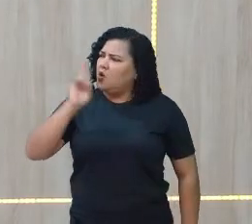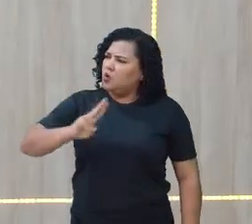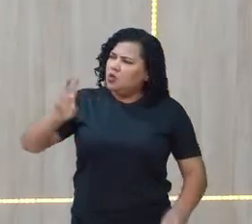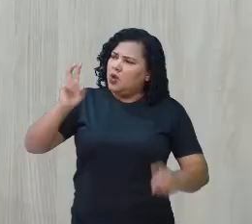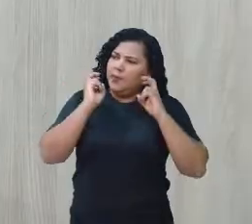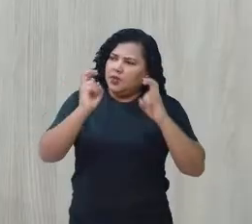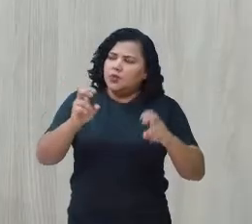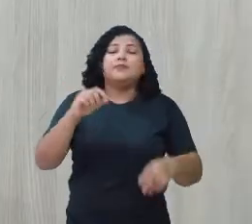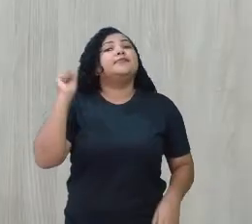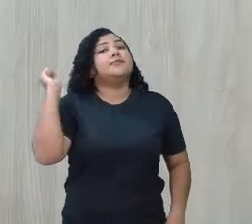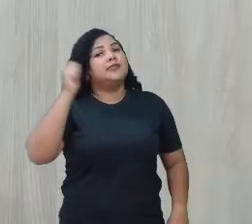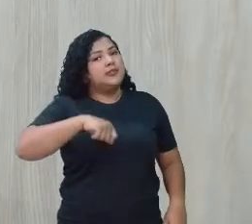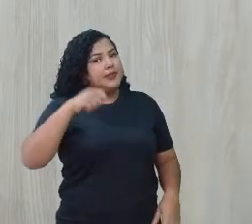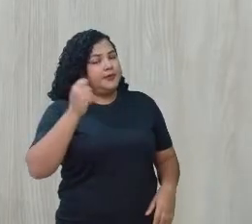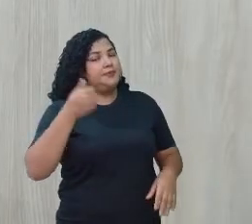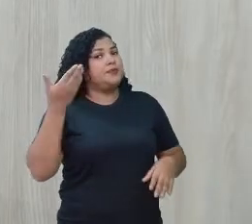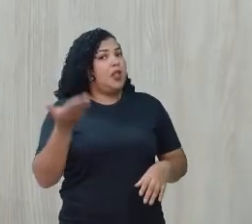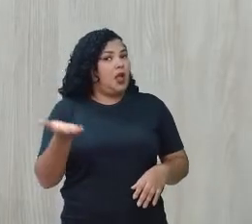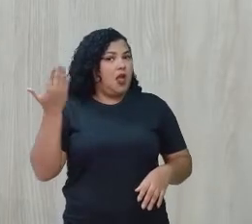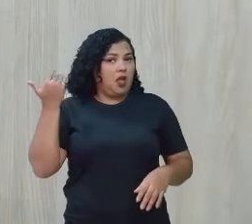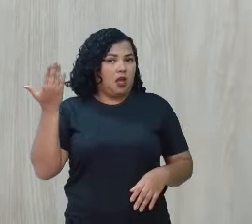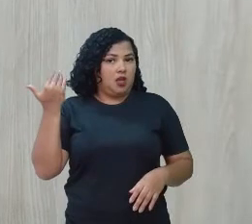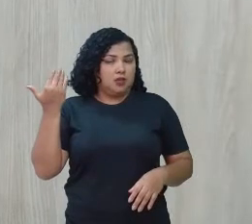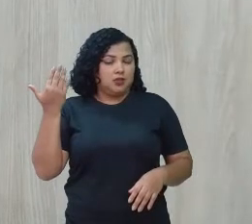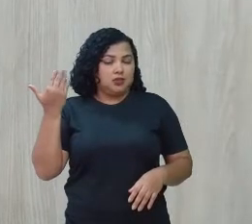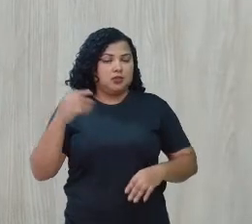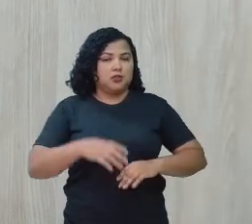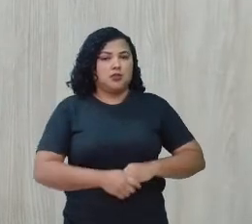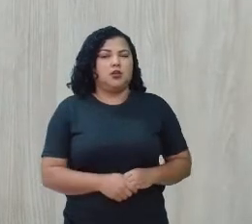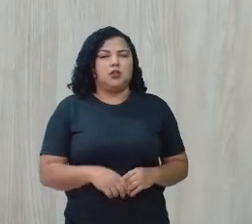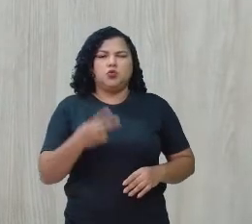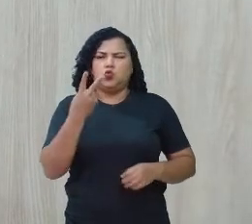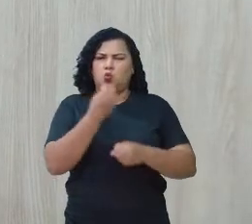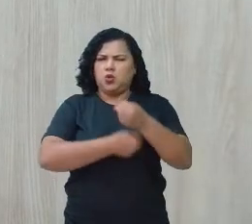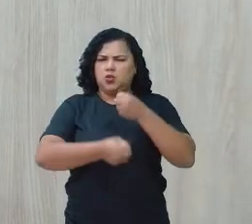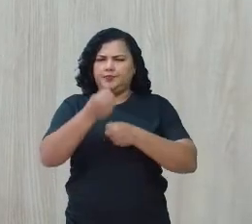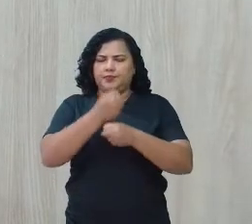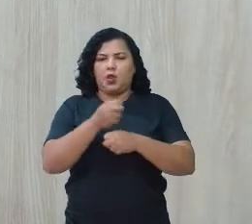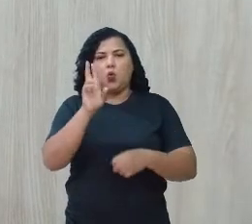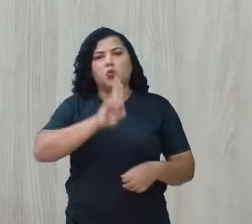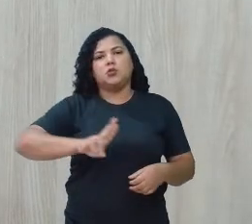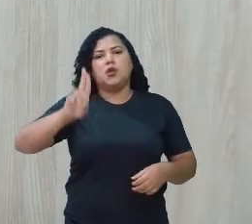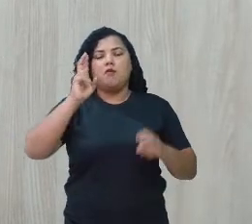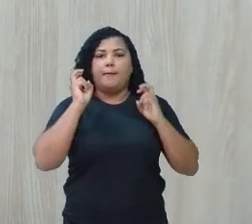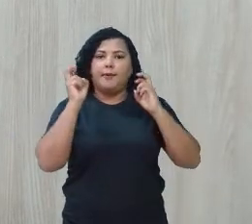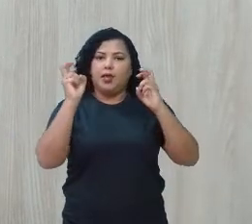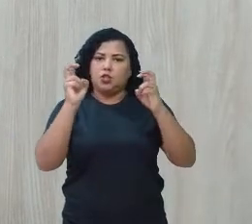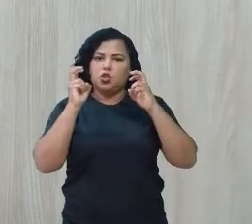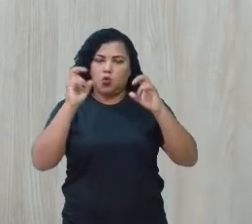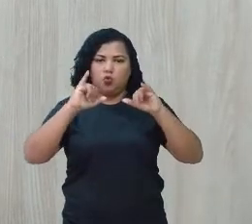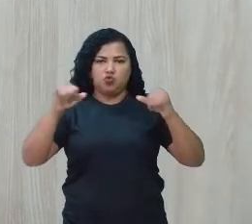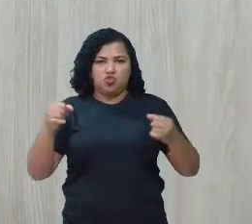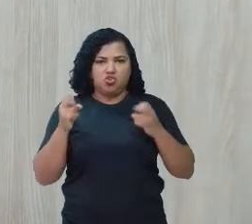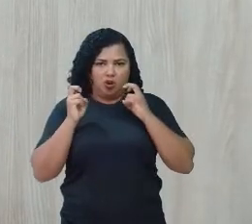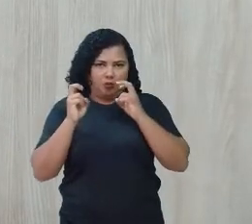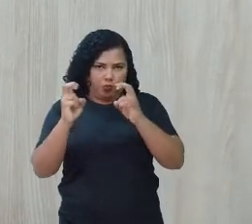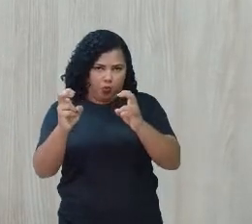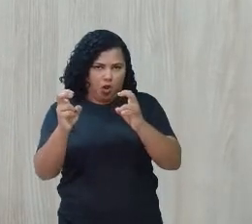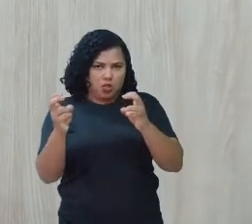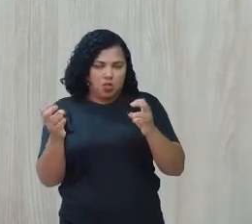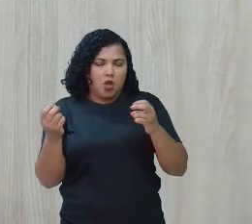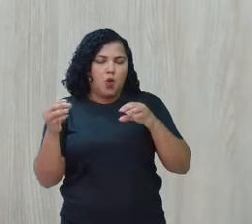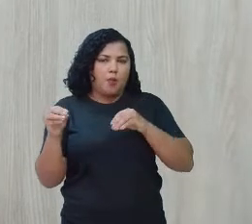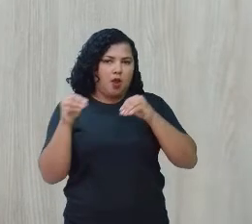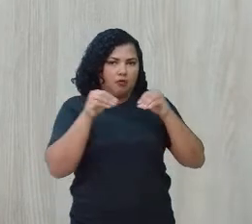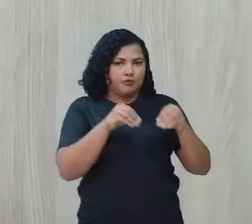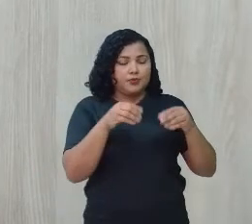Recife? Sim, sim. Antes, né, 2 anos atrás, eu usava muito o metrô, né, de Jaboatão, para me